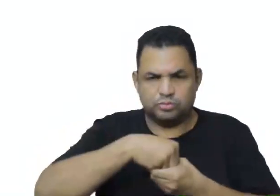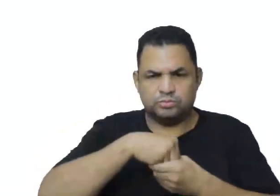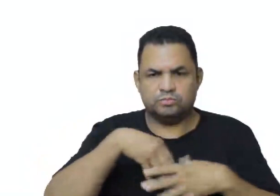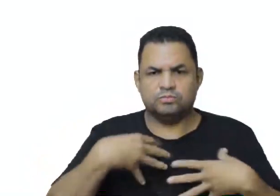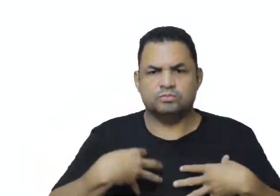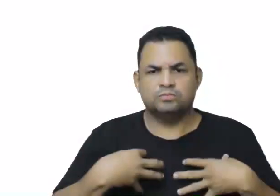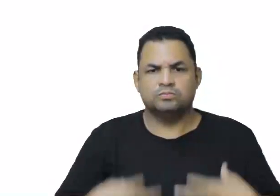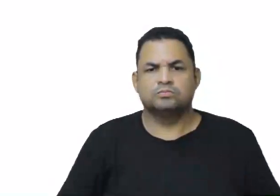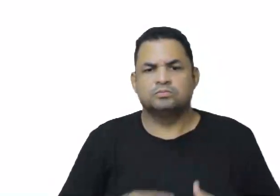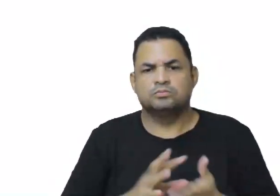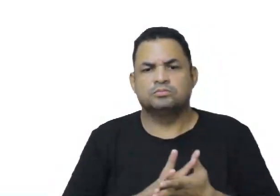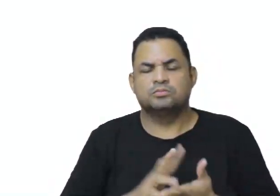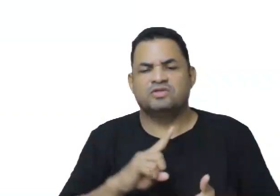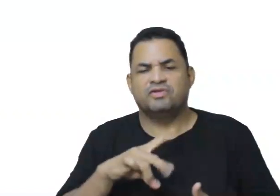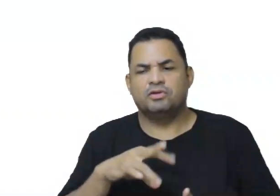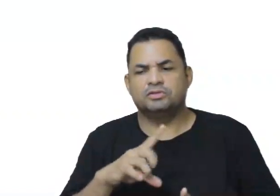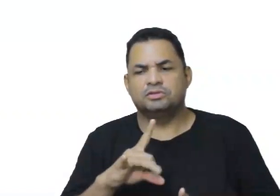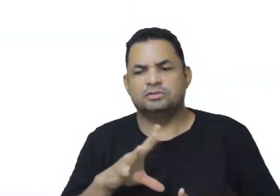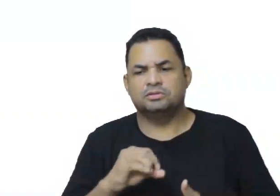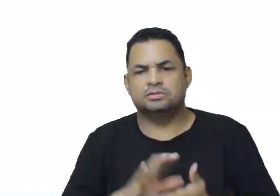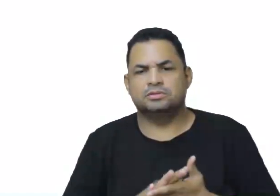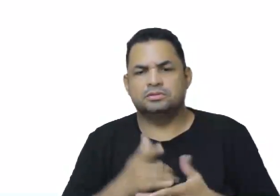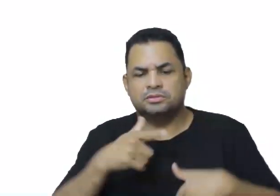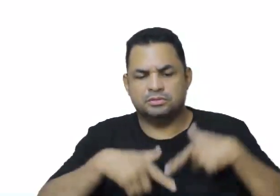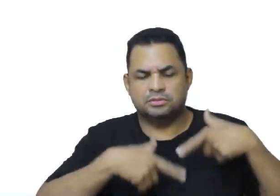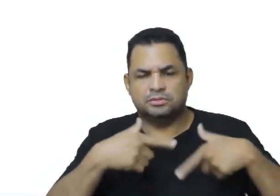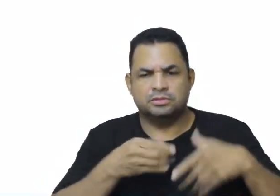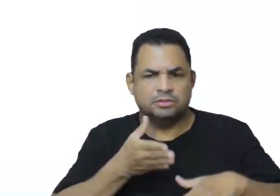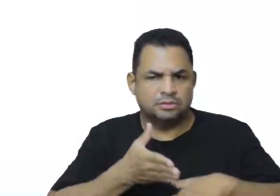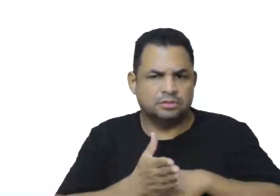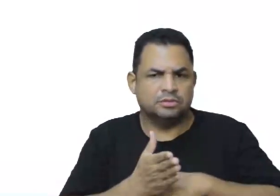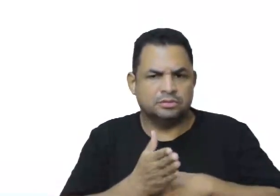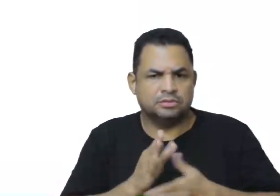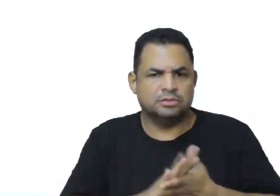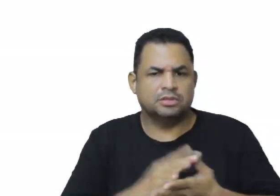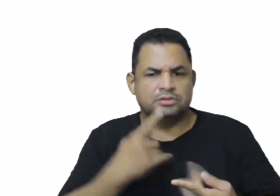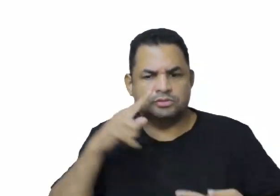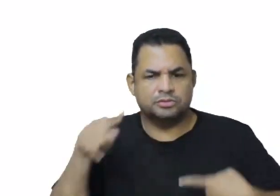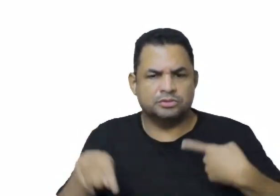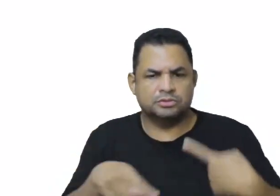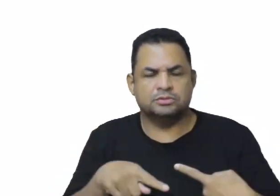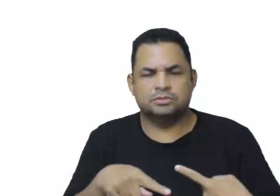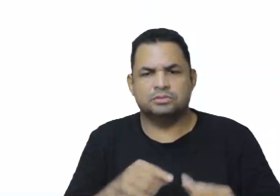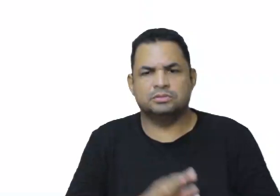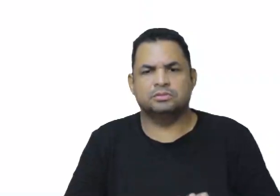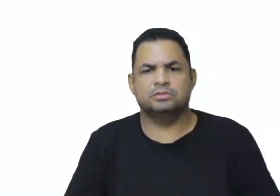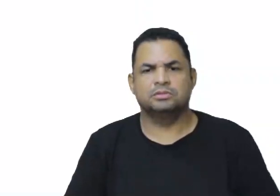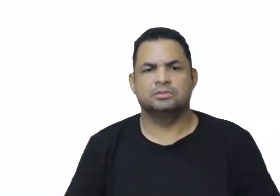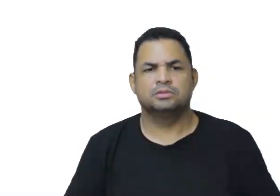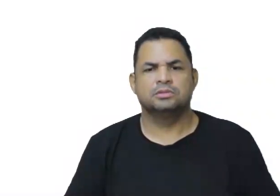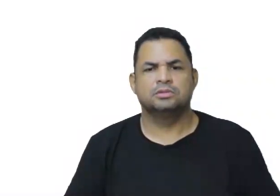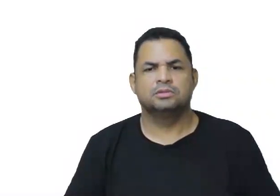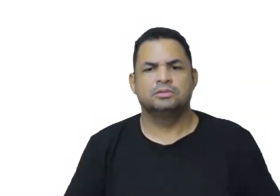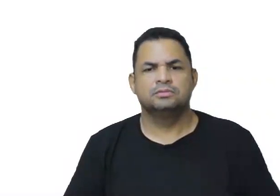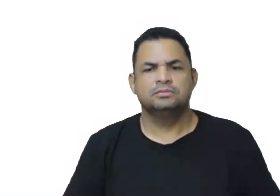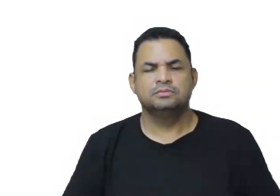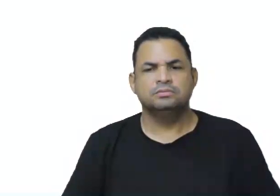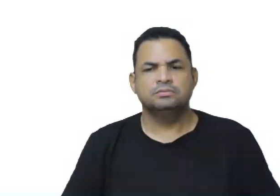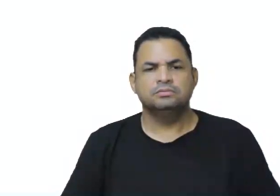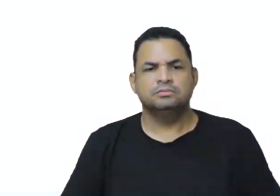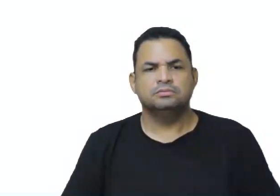E essas vilosidades intestinais atuam diretamente nessa função, tá bom? Joga na tela, por favor.